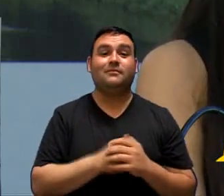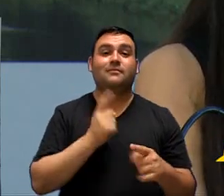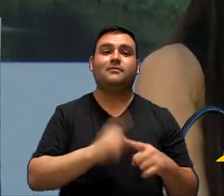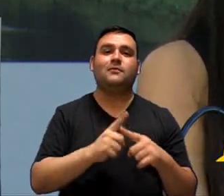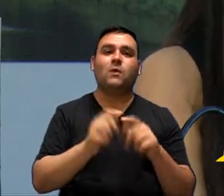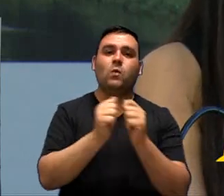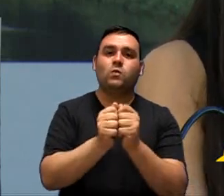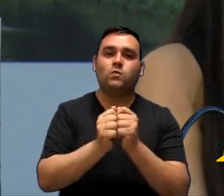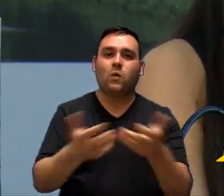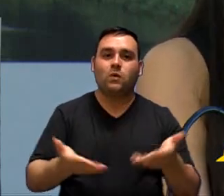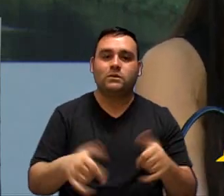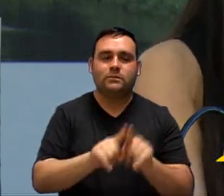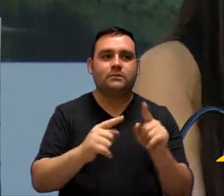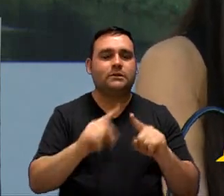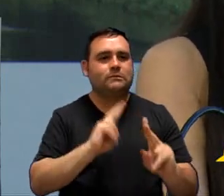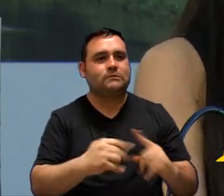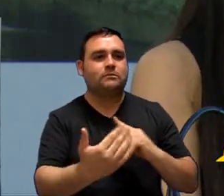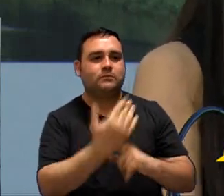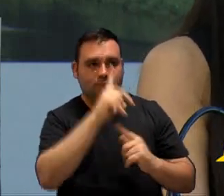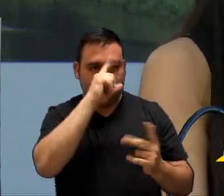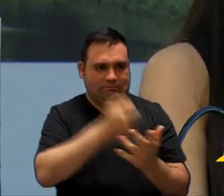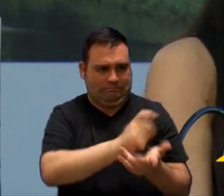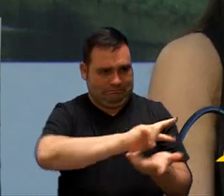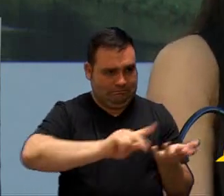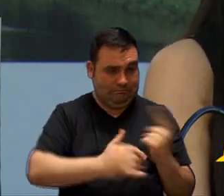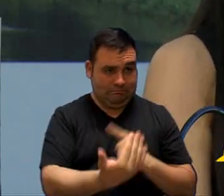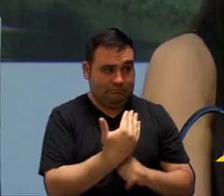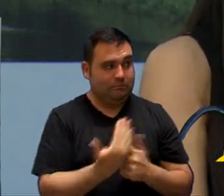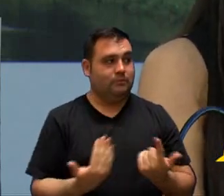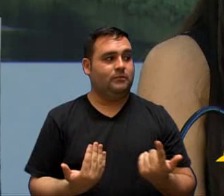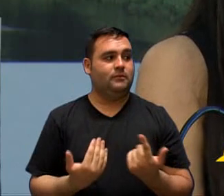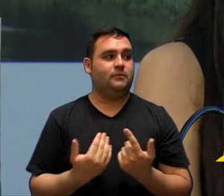por estar comigo aqui e sempre me apoiar nas minhas decisões.